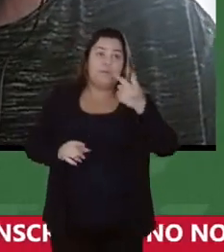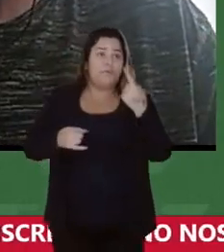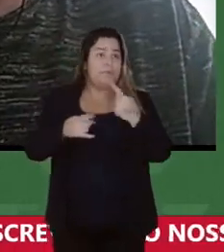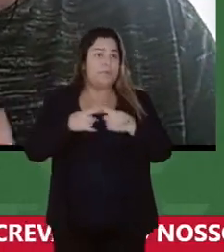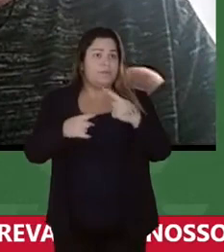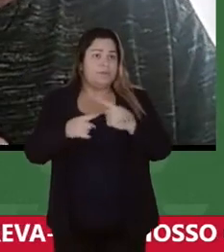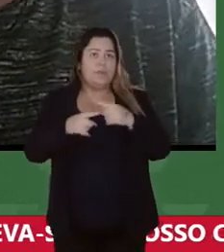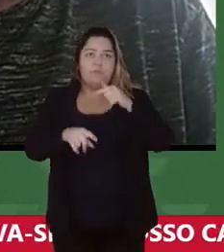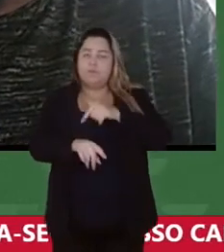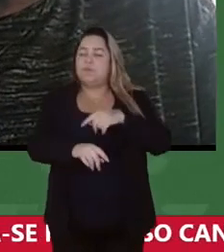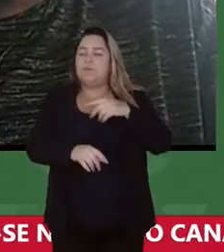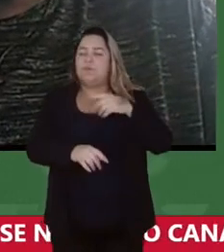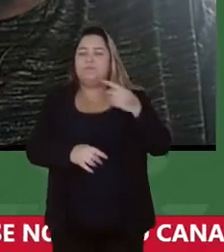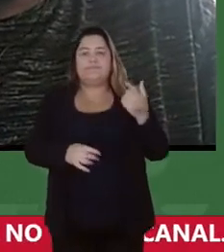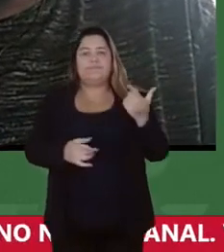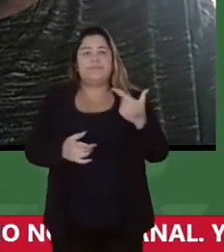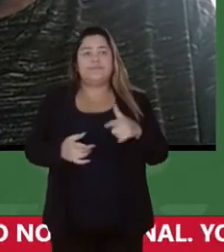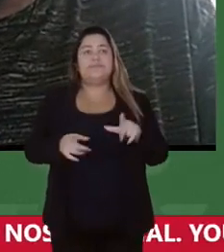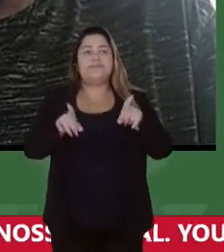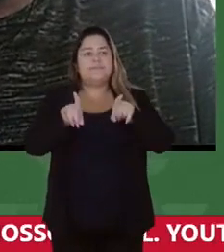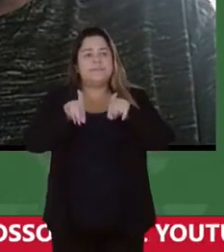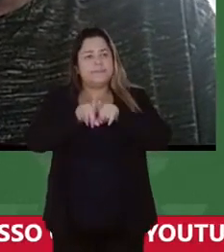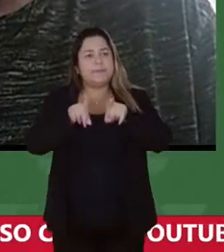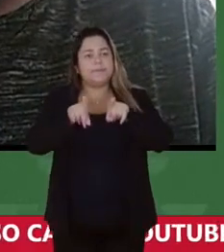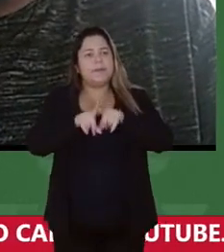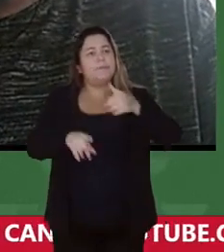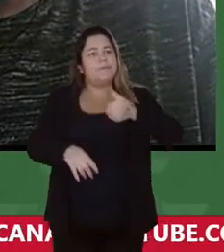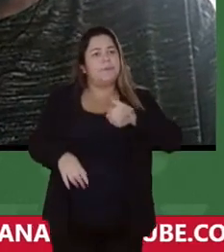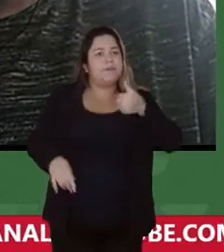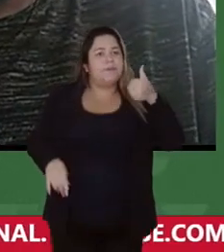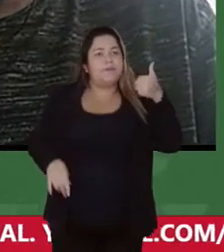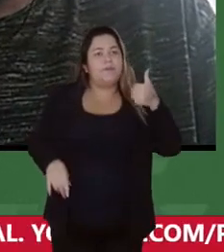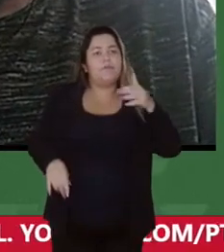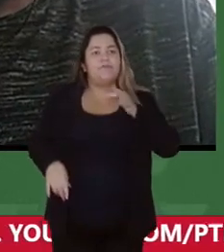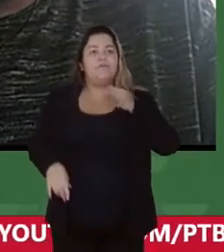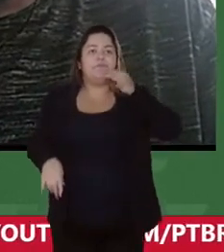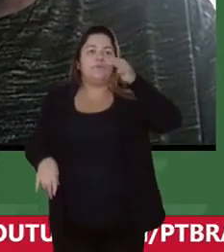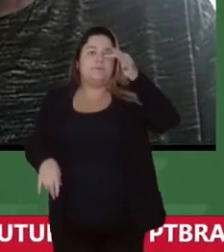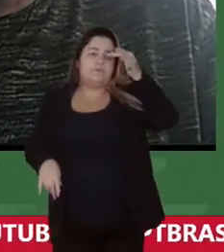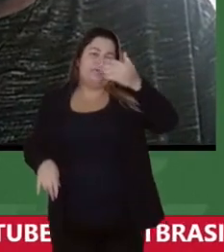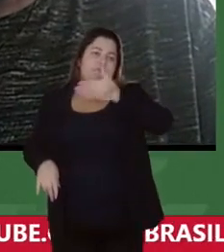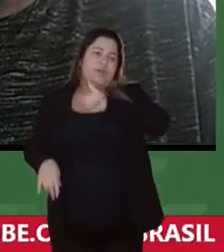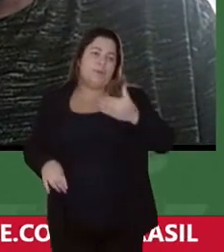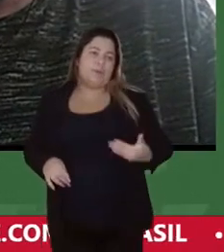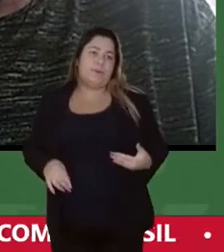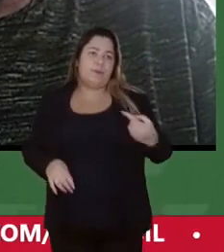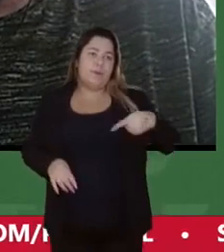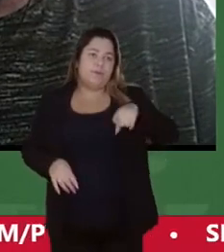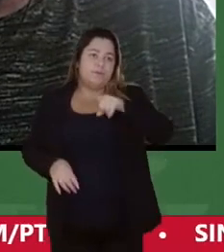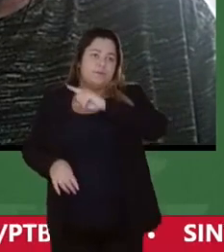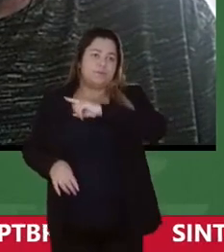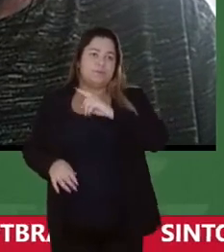são outros, né? Mas de maneira revisada e para melhor no futuro governo nosso. É isso, Reginaldo.